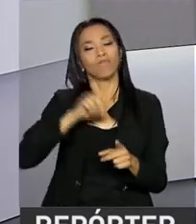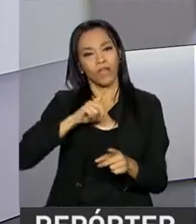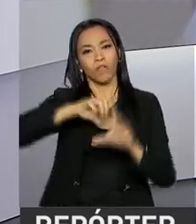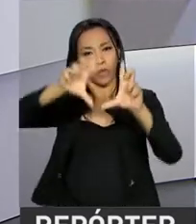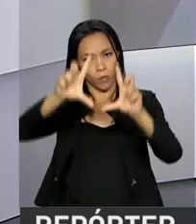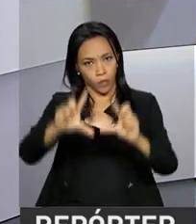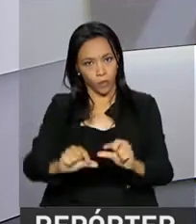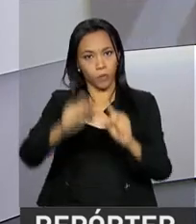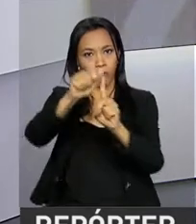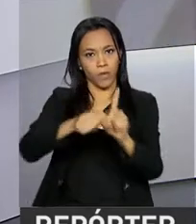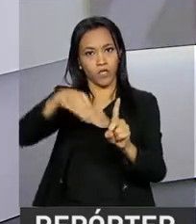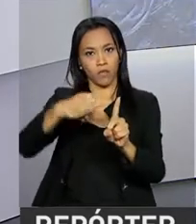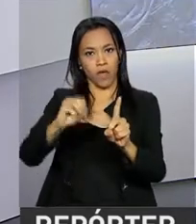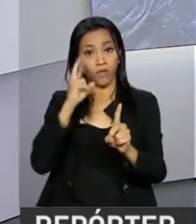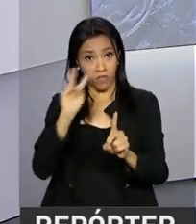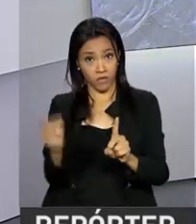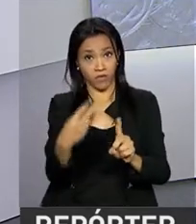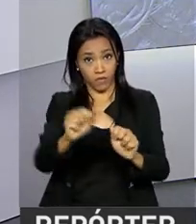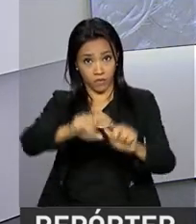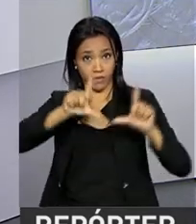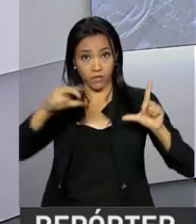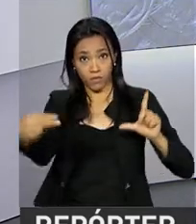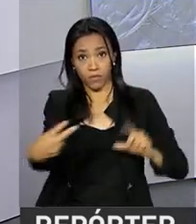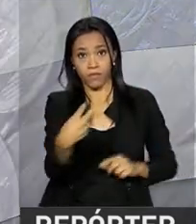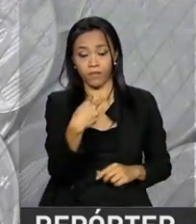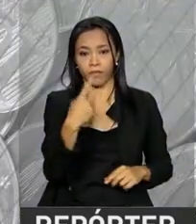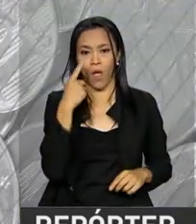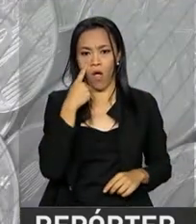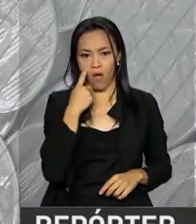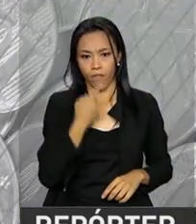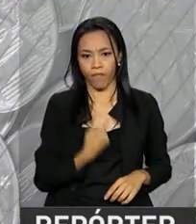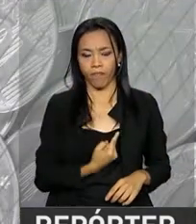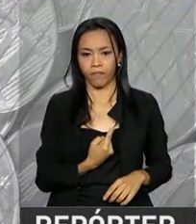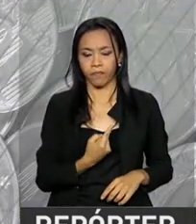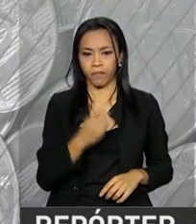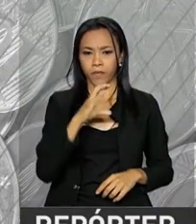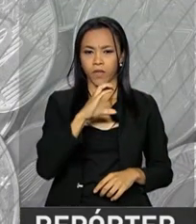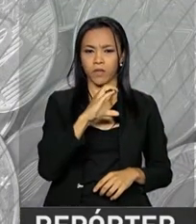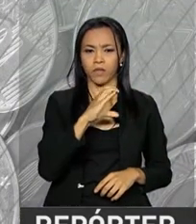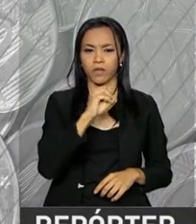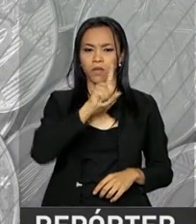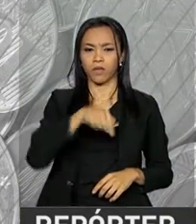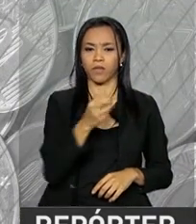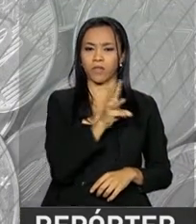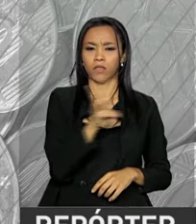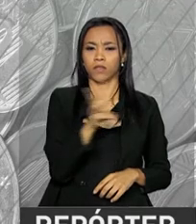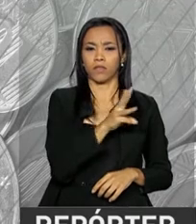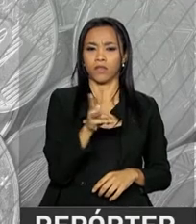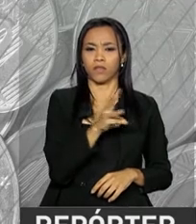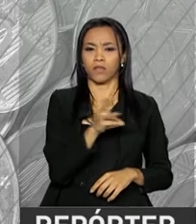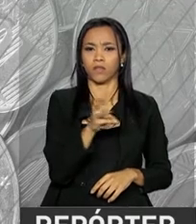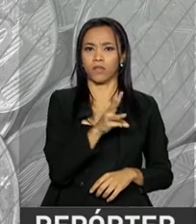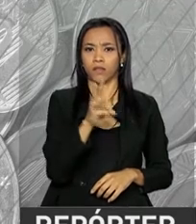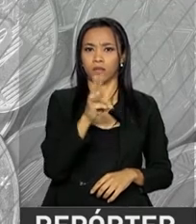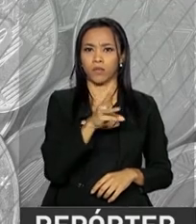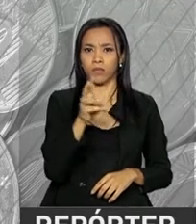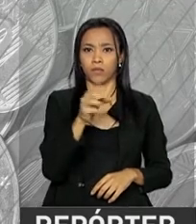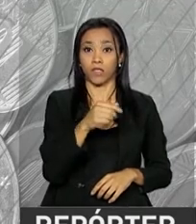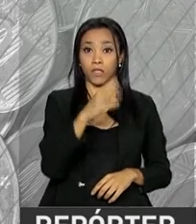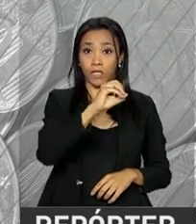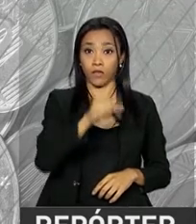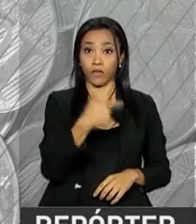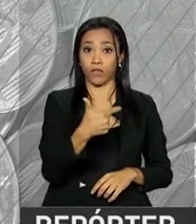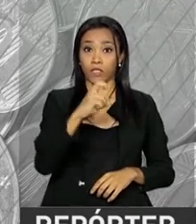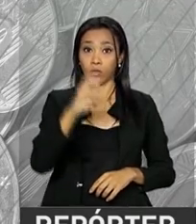vamos ver aqui no telão os números aqui o o índice ficou em 0,25 por cento no mês passado em fevereiro